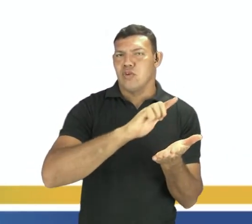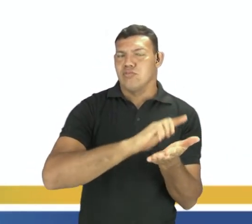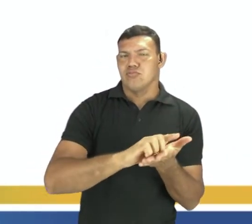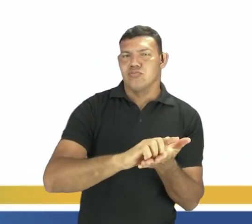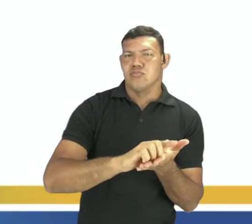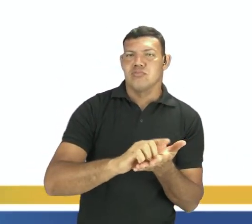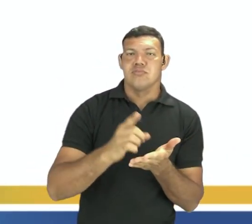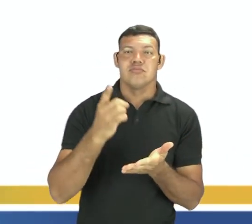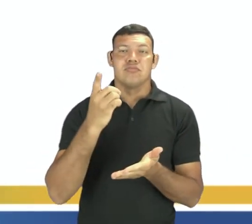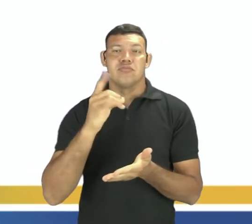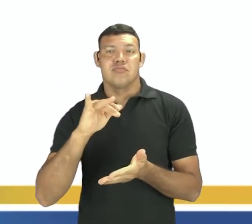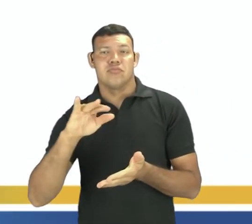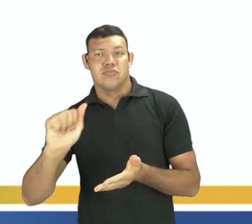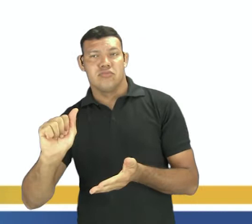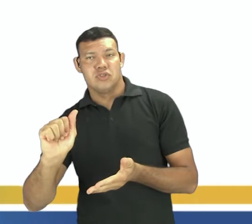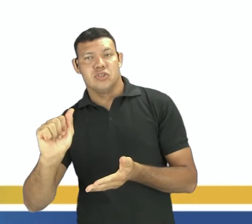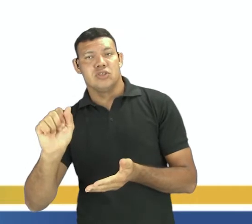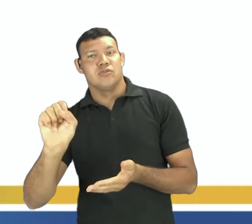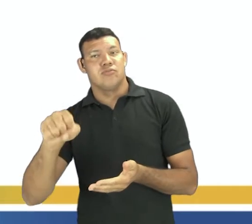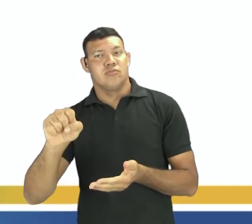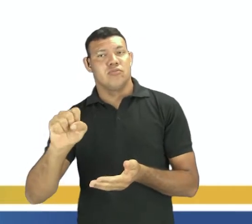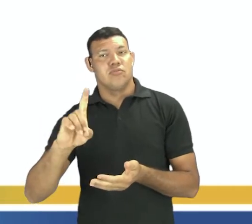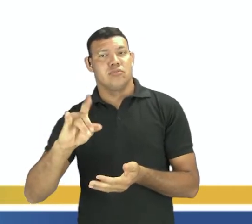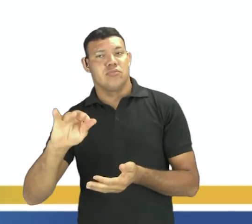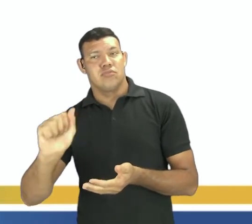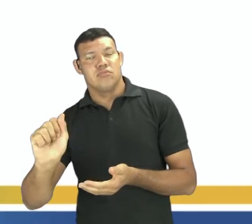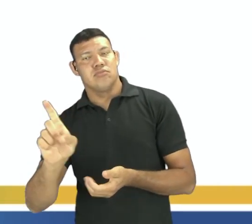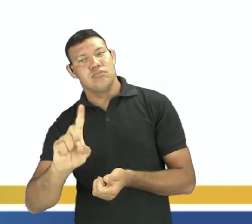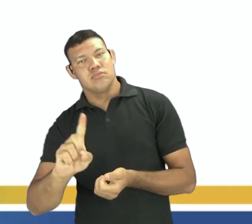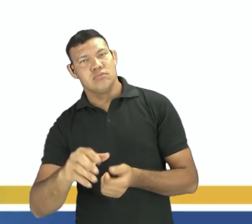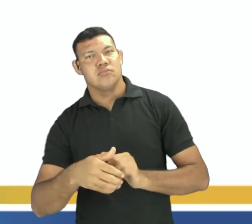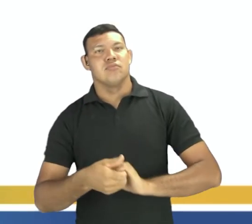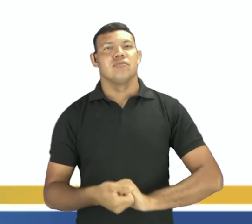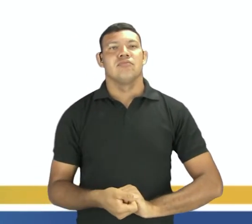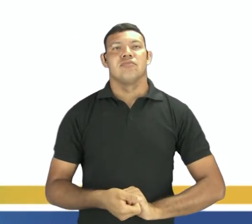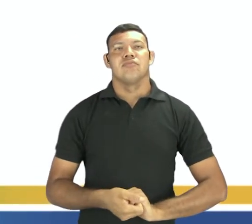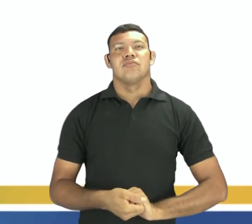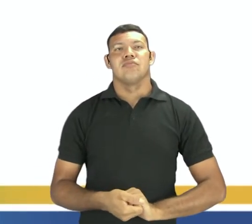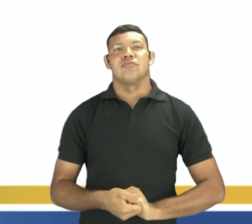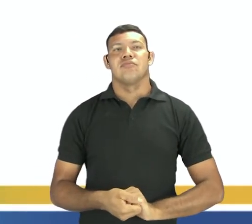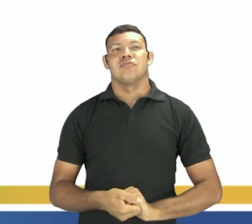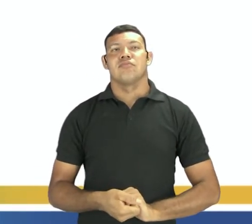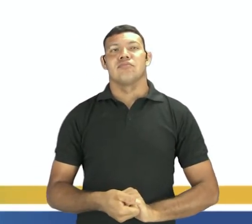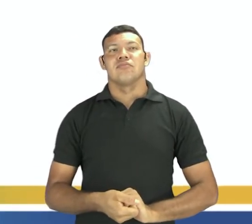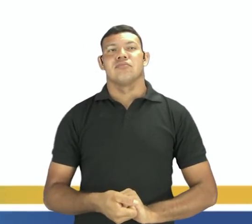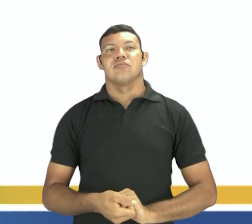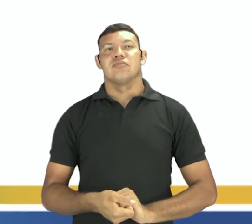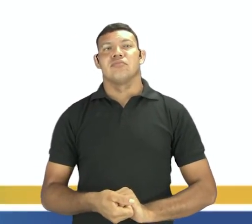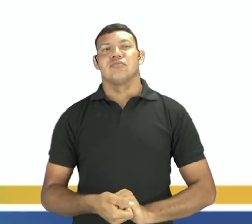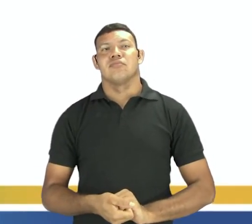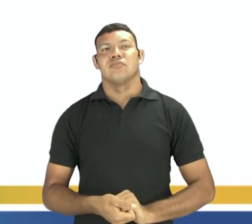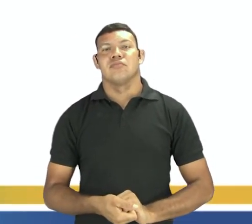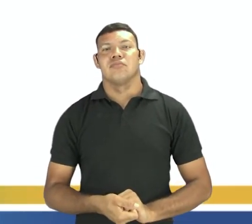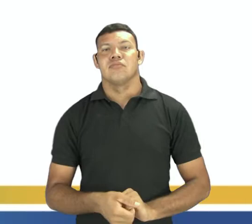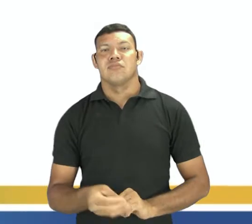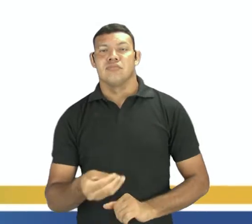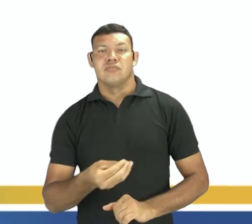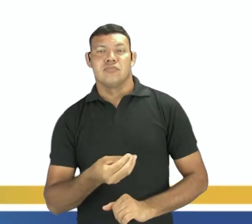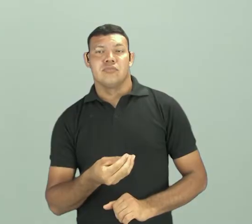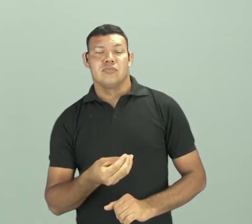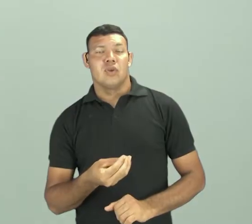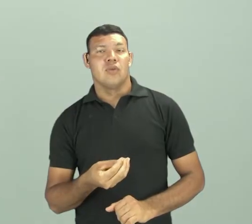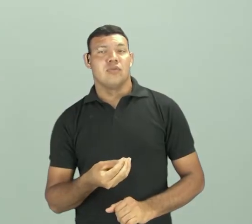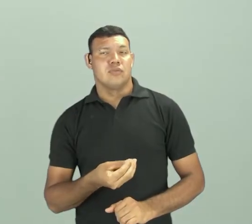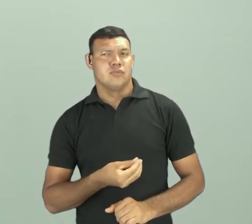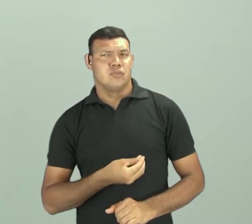não. Tudo bem? This is the simple present passive. Now, following up, we have the present